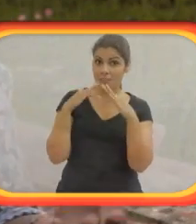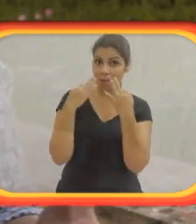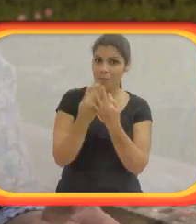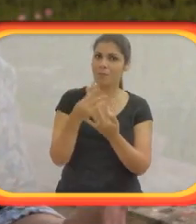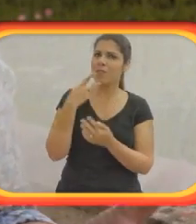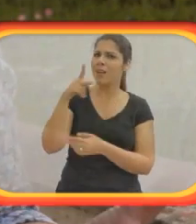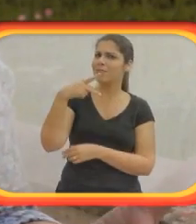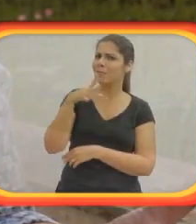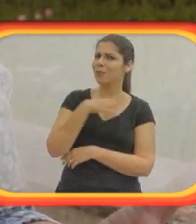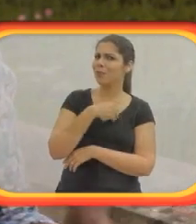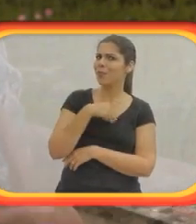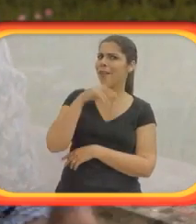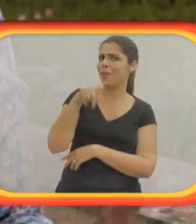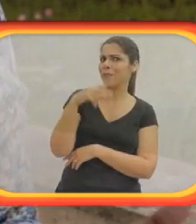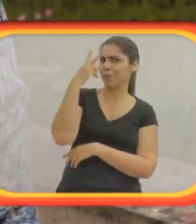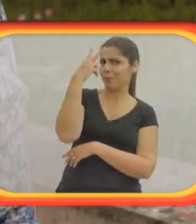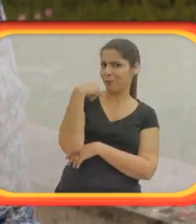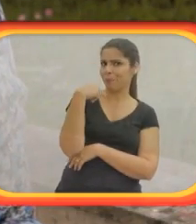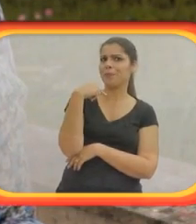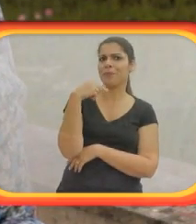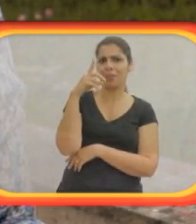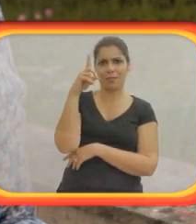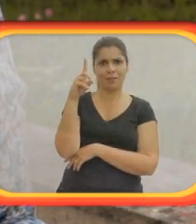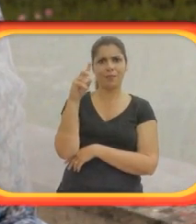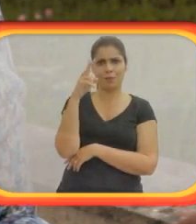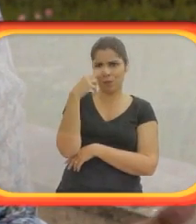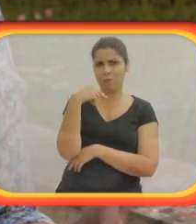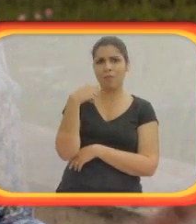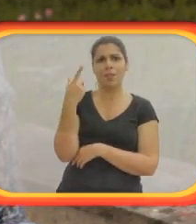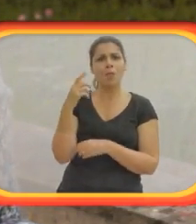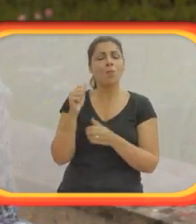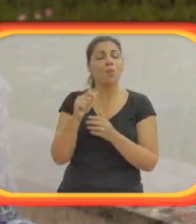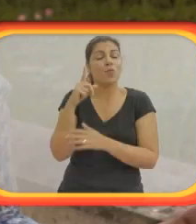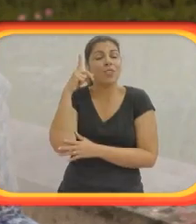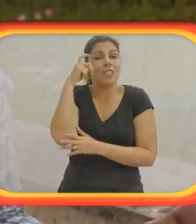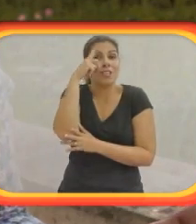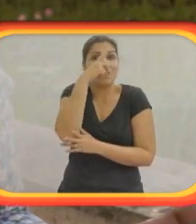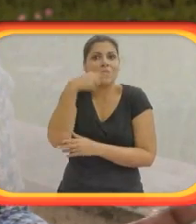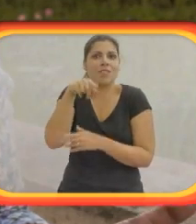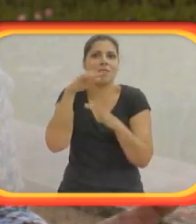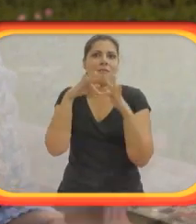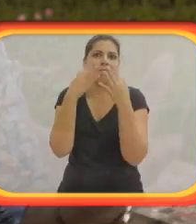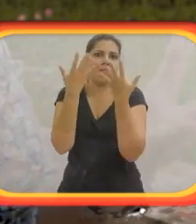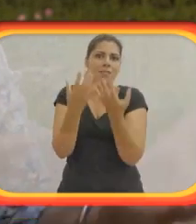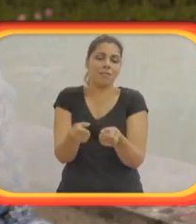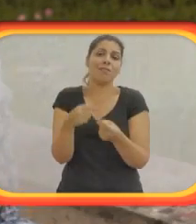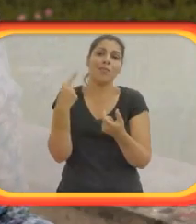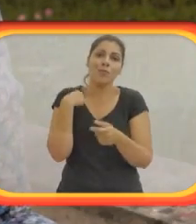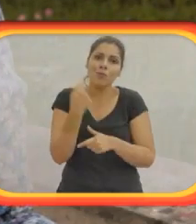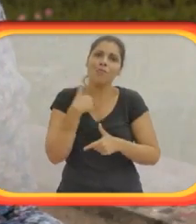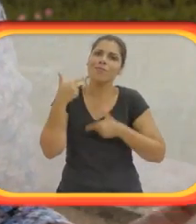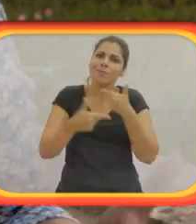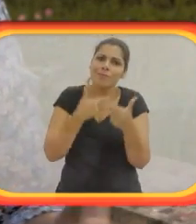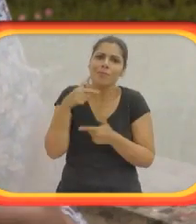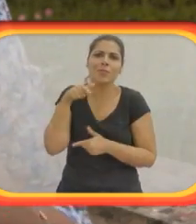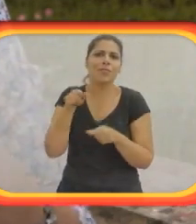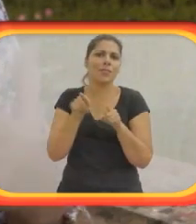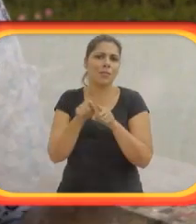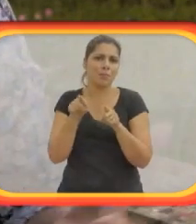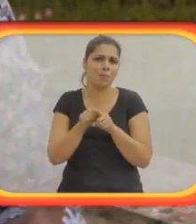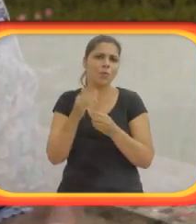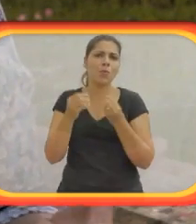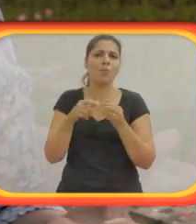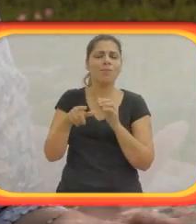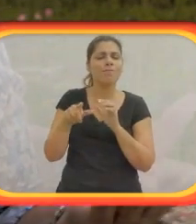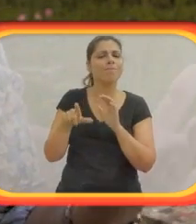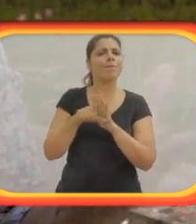uma família e dizer que o seu filho tem uma deficiência visual, é muito difícil dessa família aceitar. Então, nós trabalhamos isso também, como